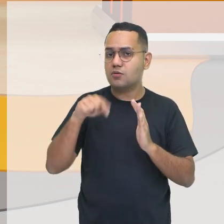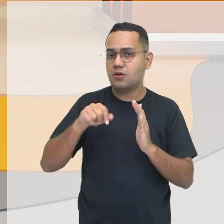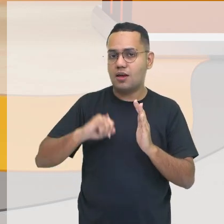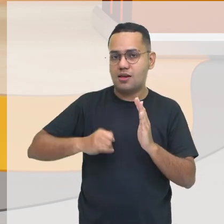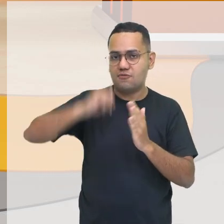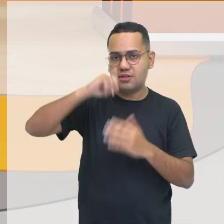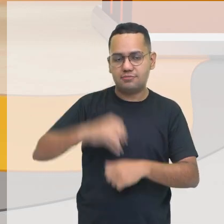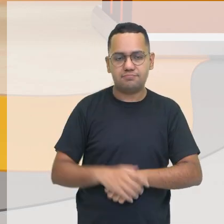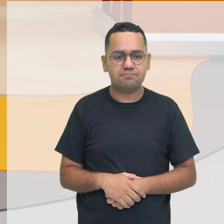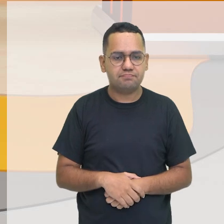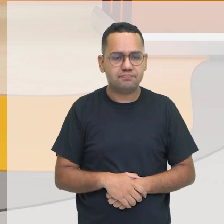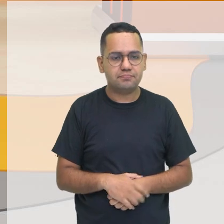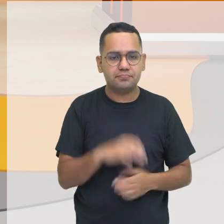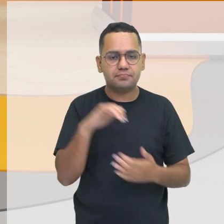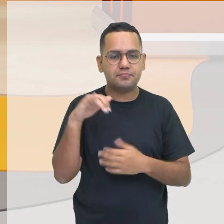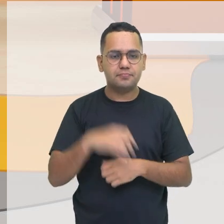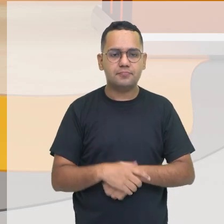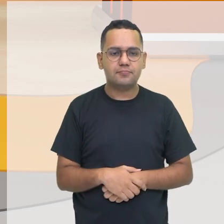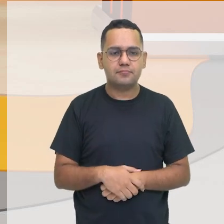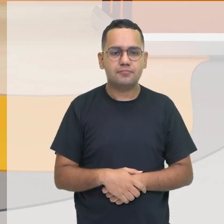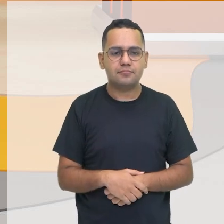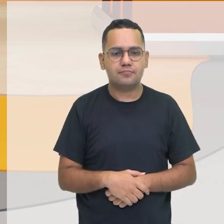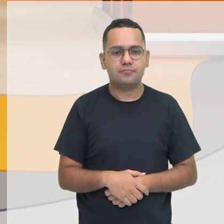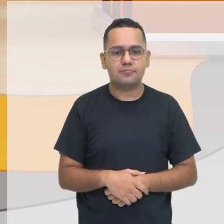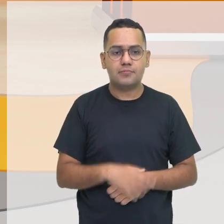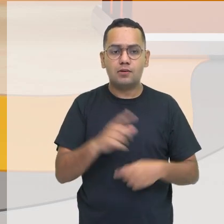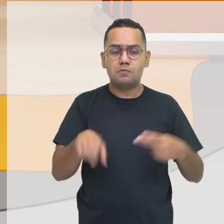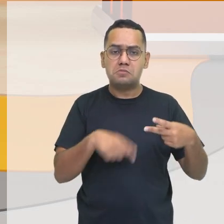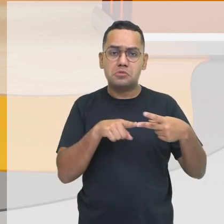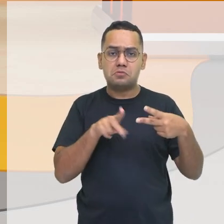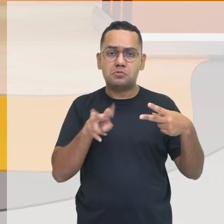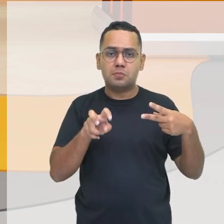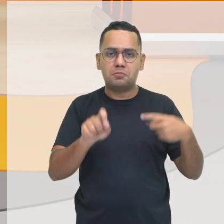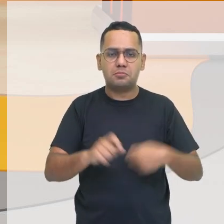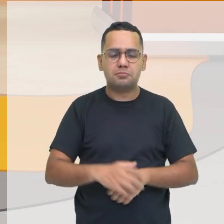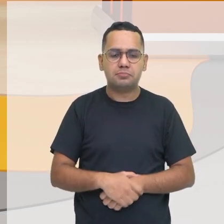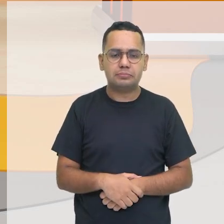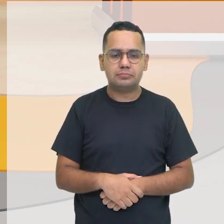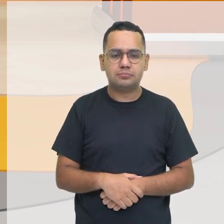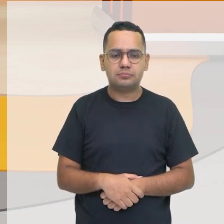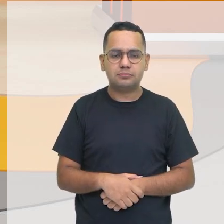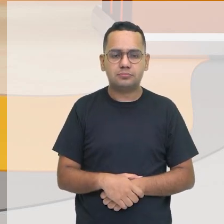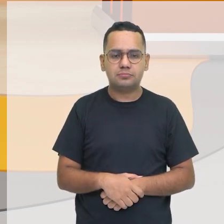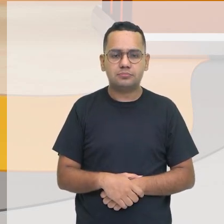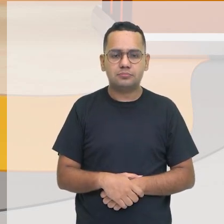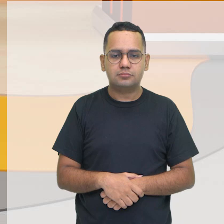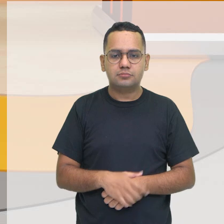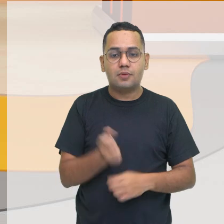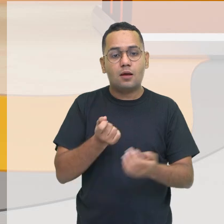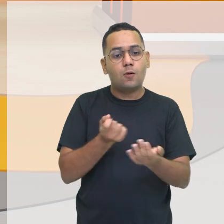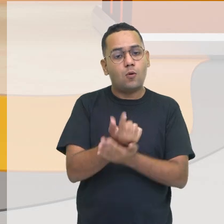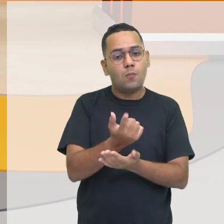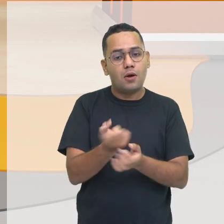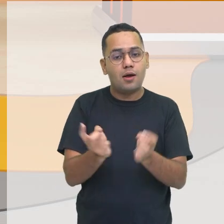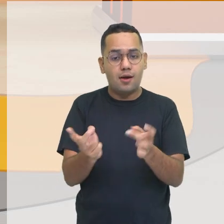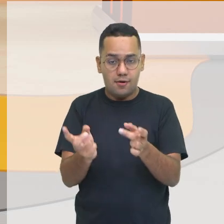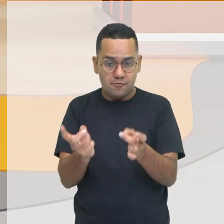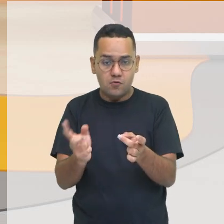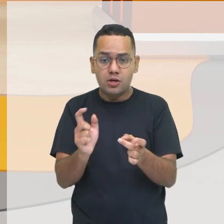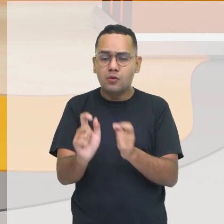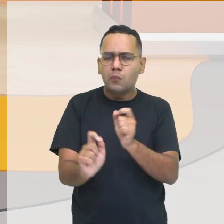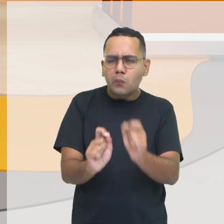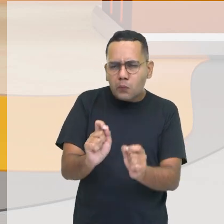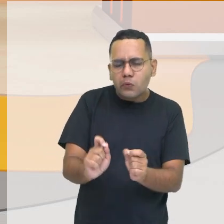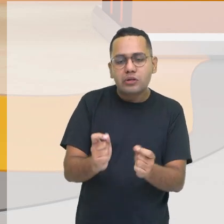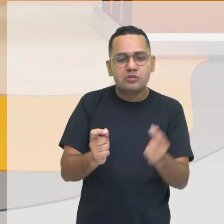inflação. Especulação financeira, o que seria, professora? seria justamente a compra e venda